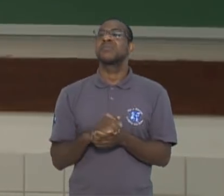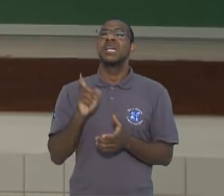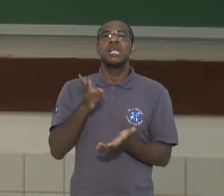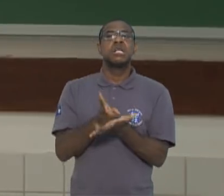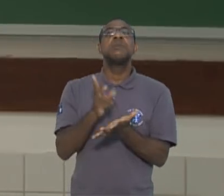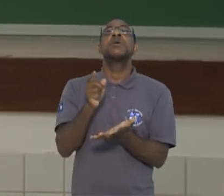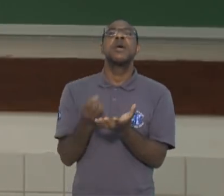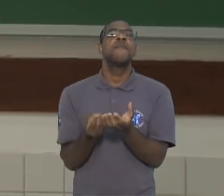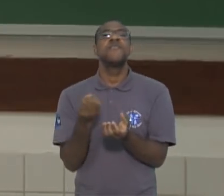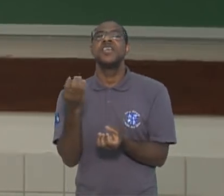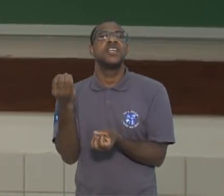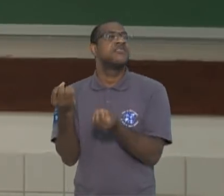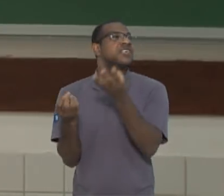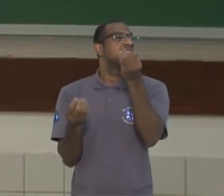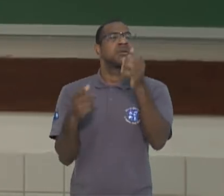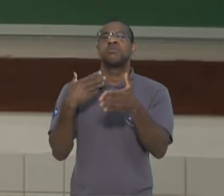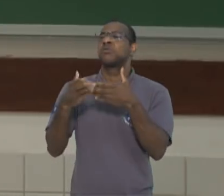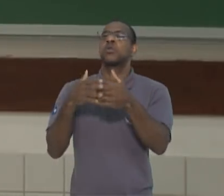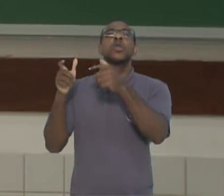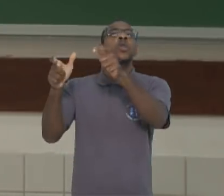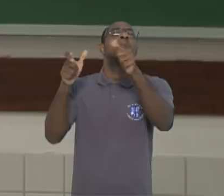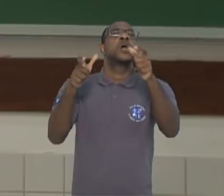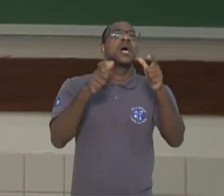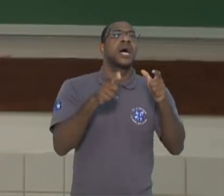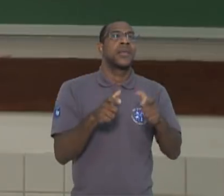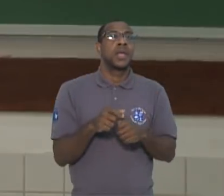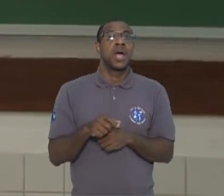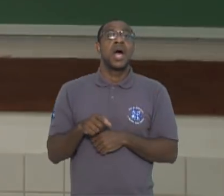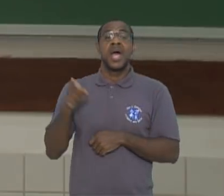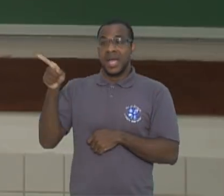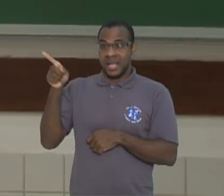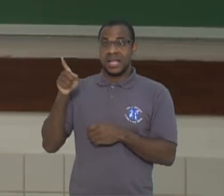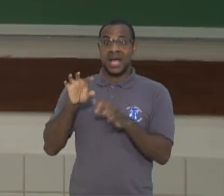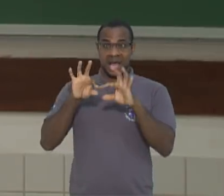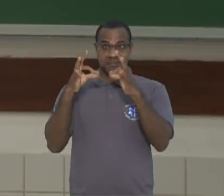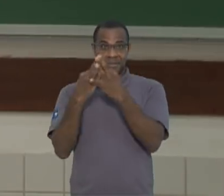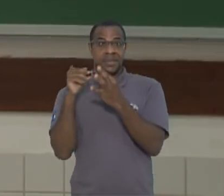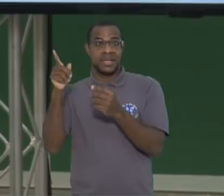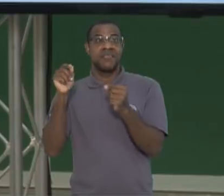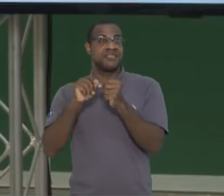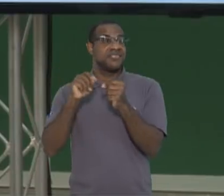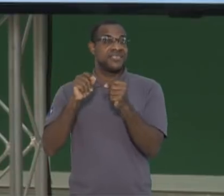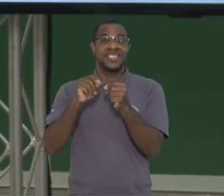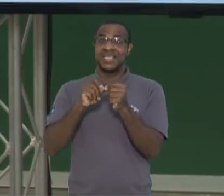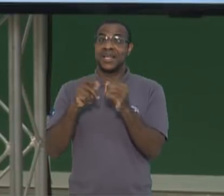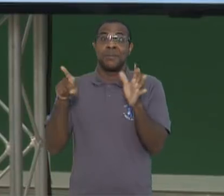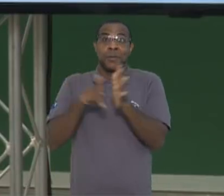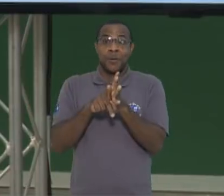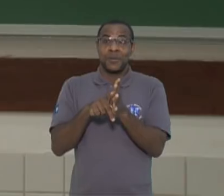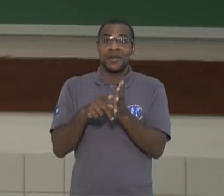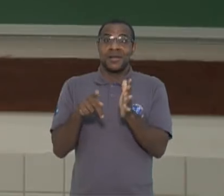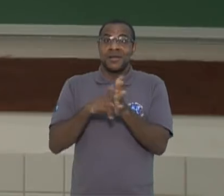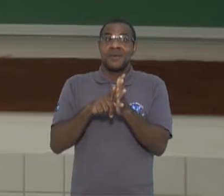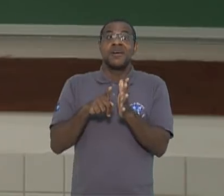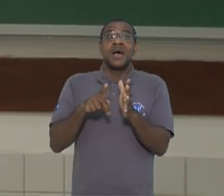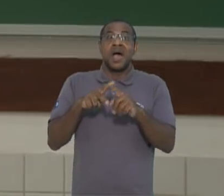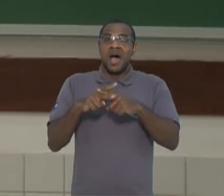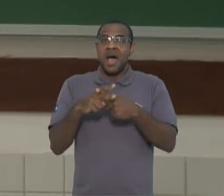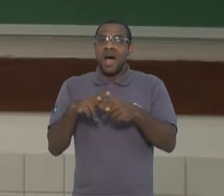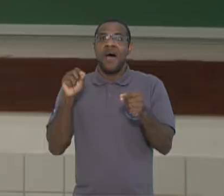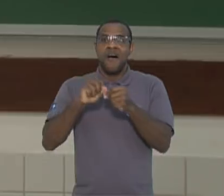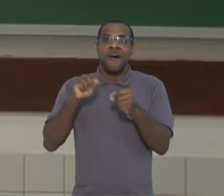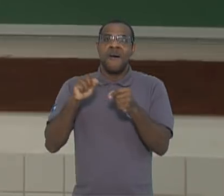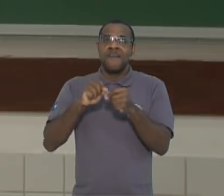viajando, por todos os lugares. Eles mesmo, né, que fizeram esse caminhão, né? Então, tem